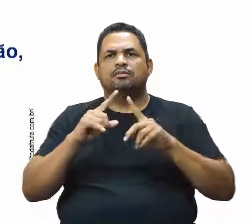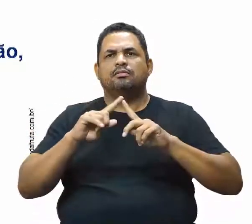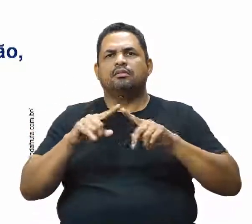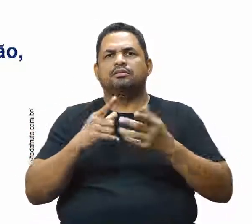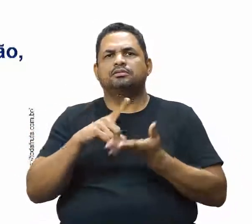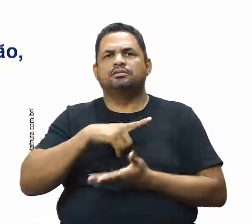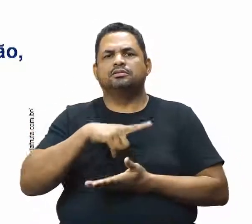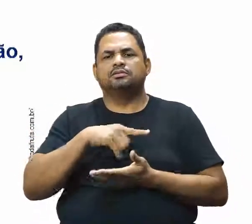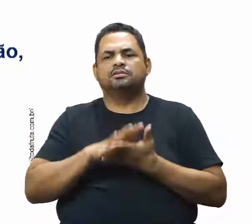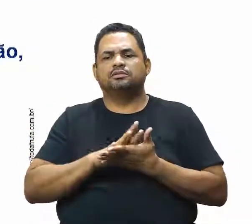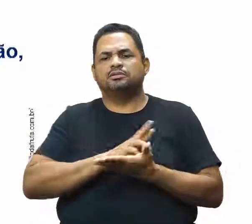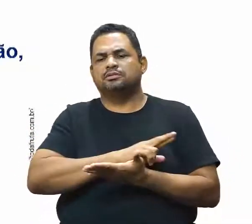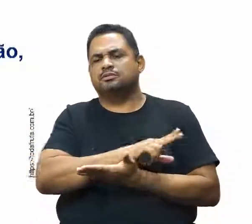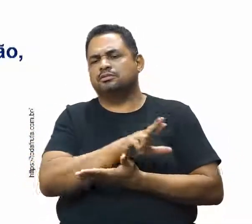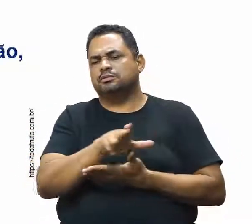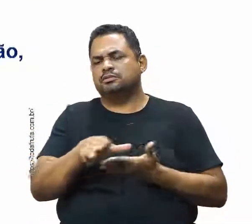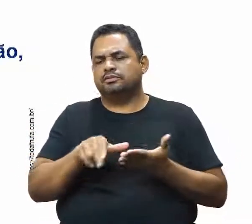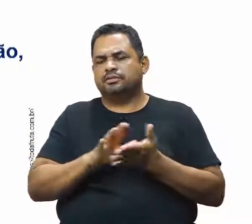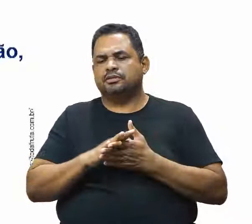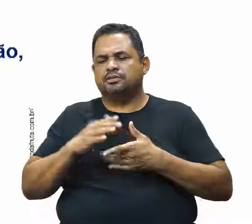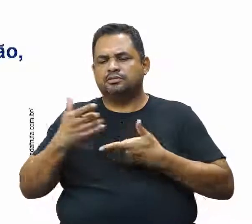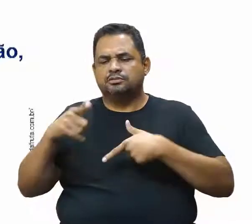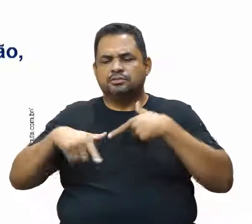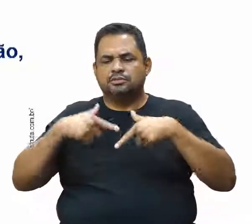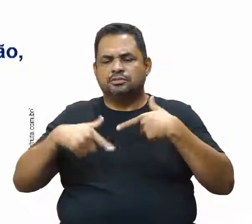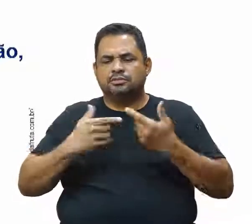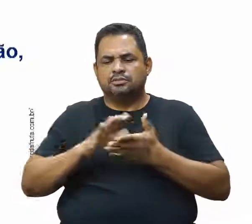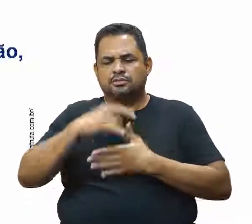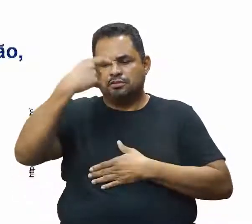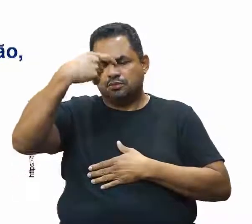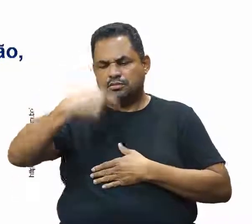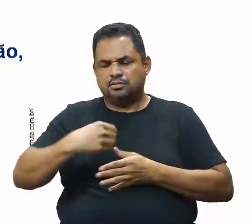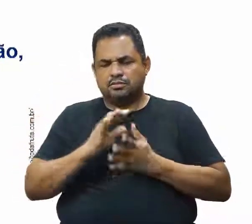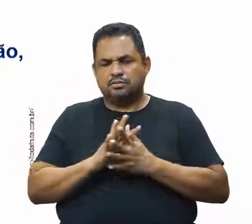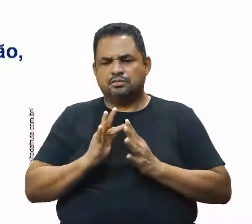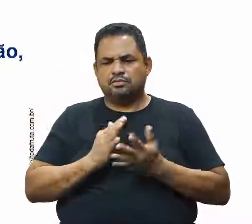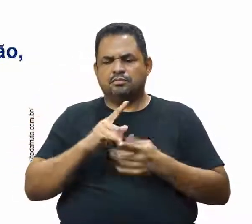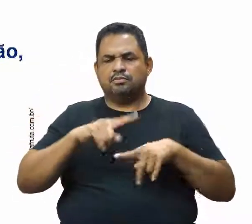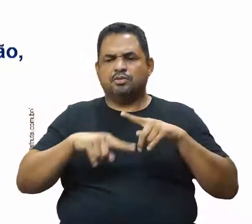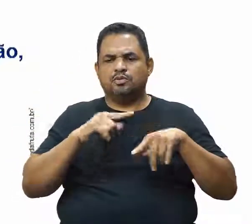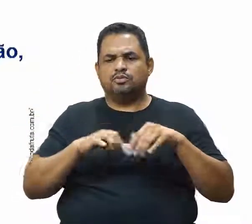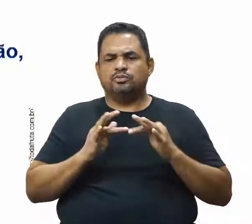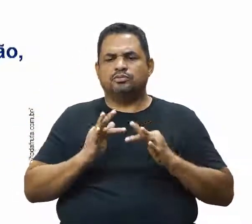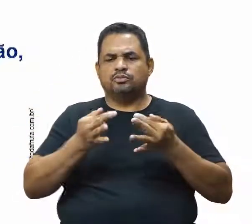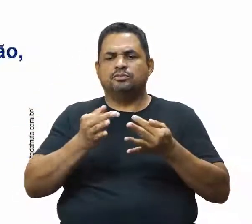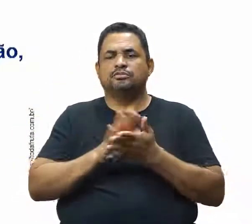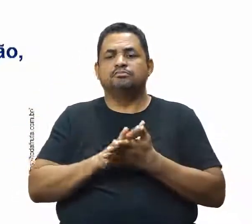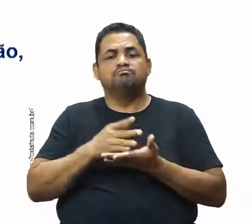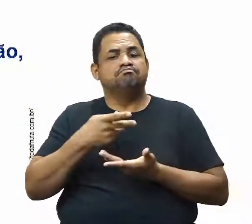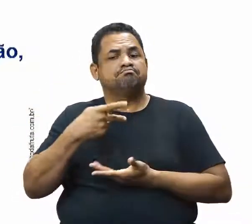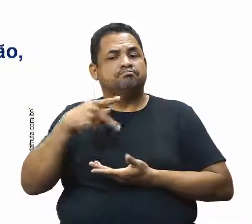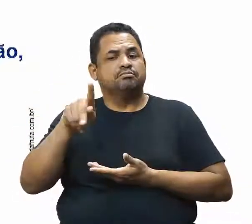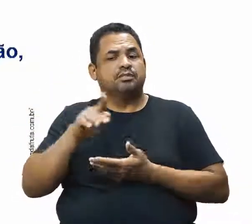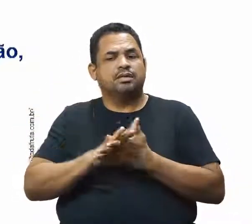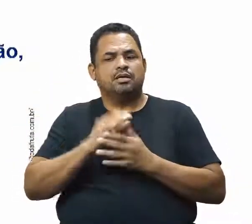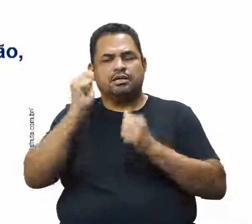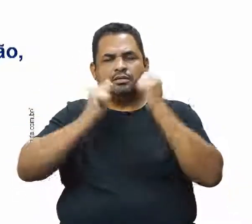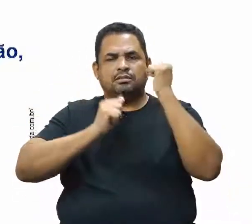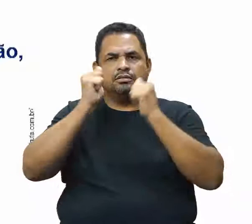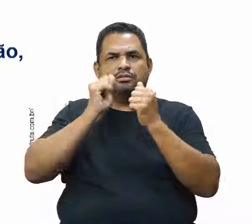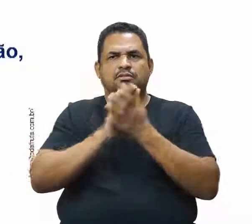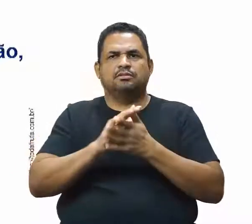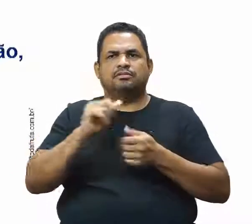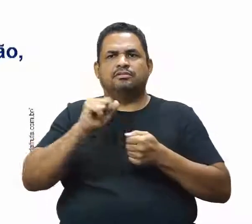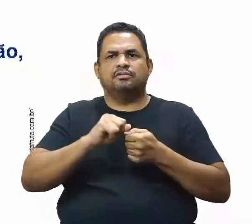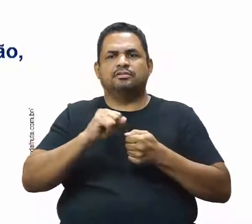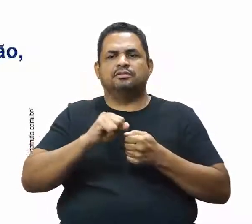muitos produtores que já direcionam o produto final em indústrias. E as indústrias vão fazer esses